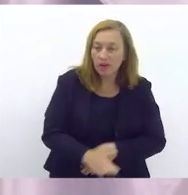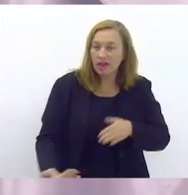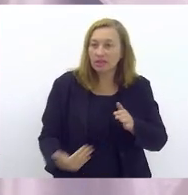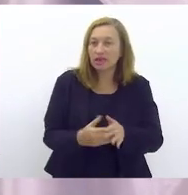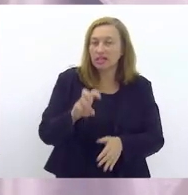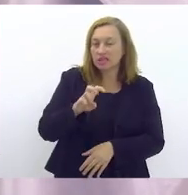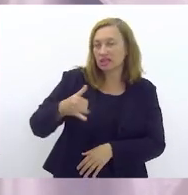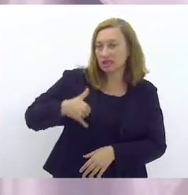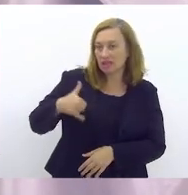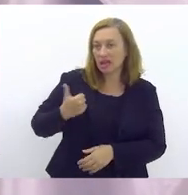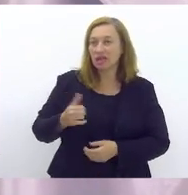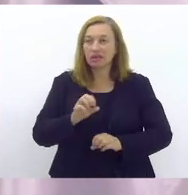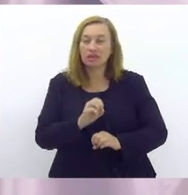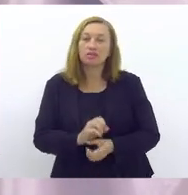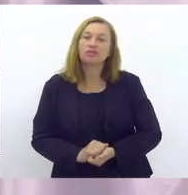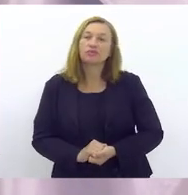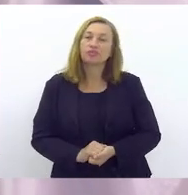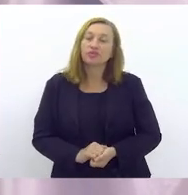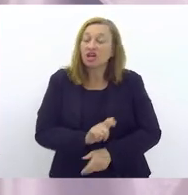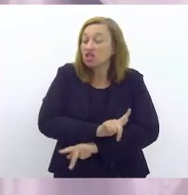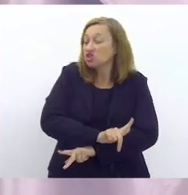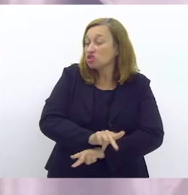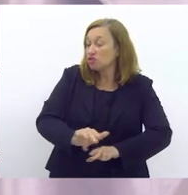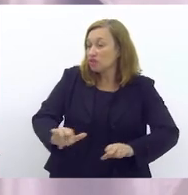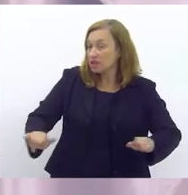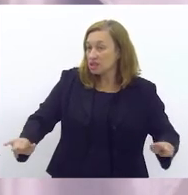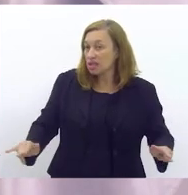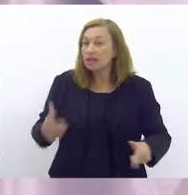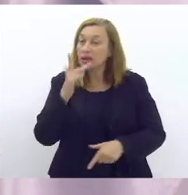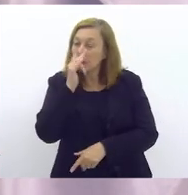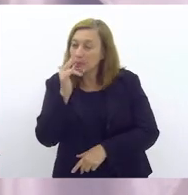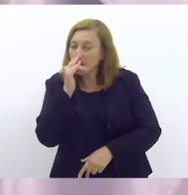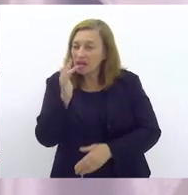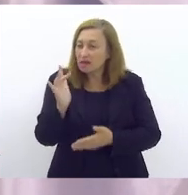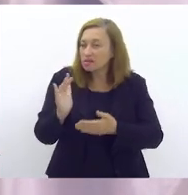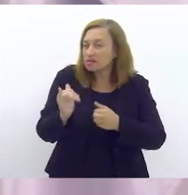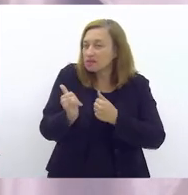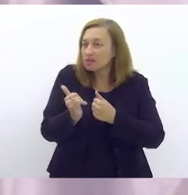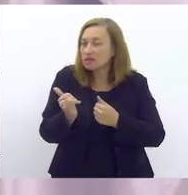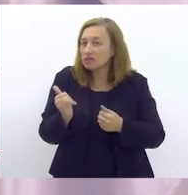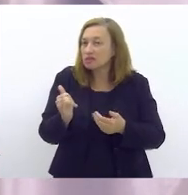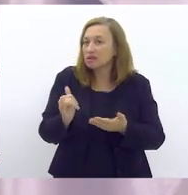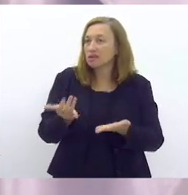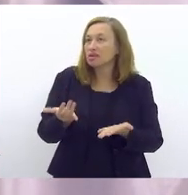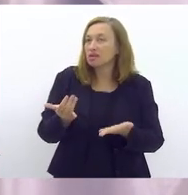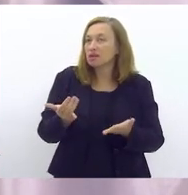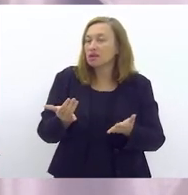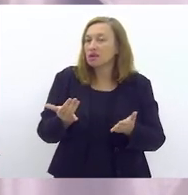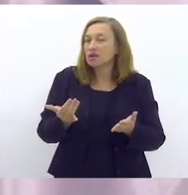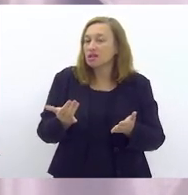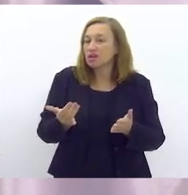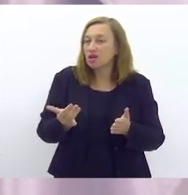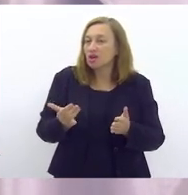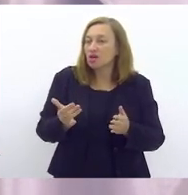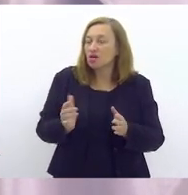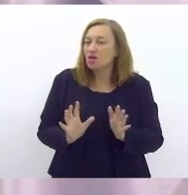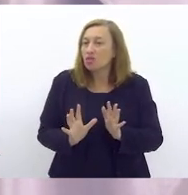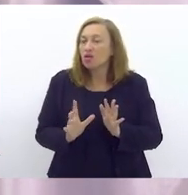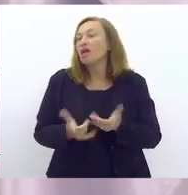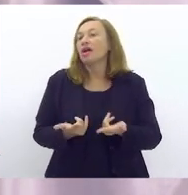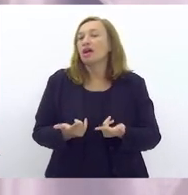educacional. É uma incrível diversidade que parece disfarçar uma forma de burlar a lei, já que,